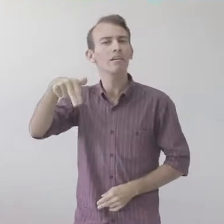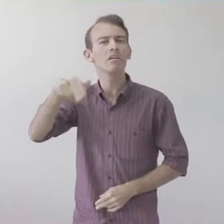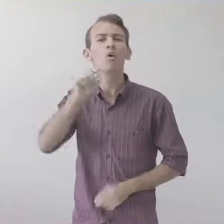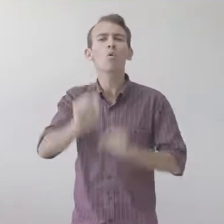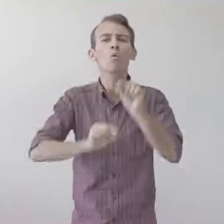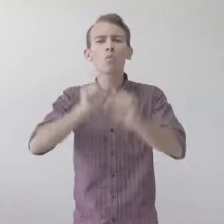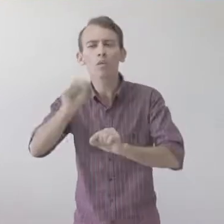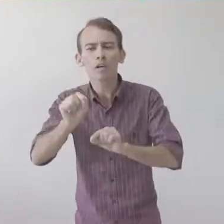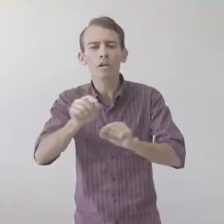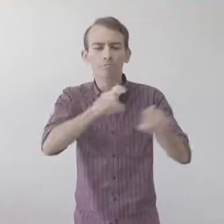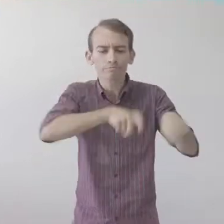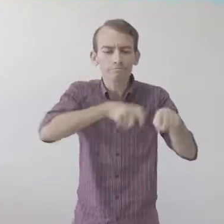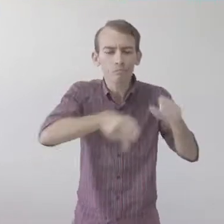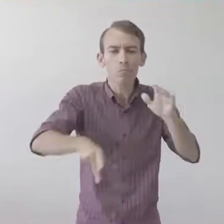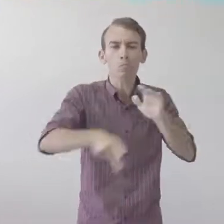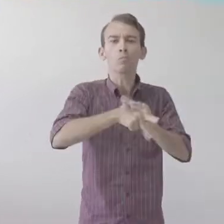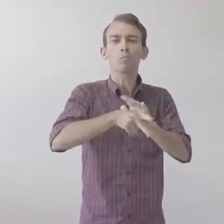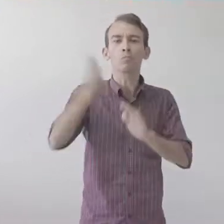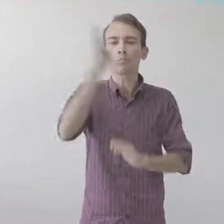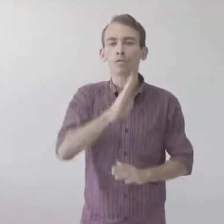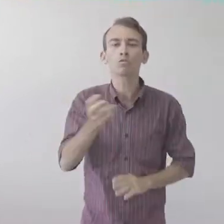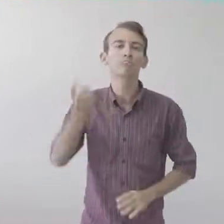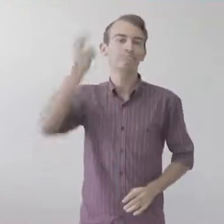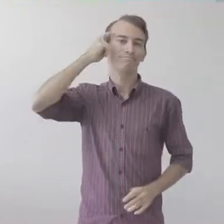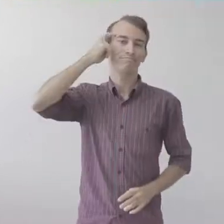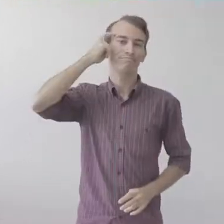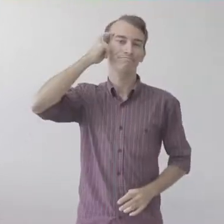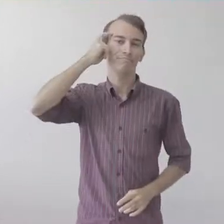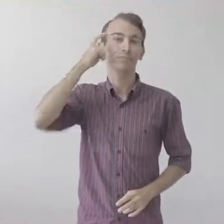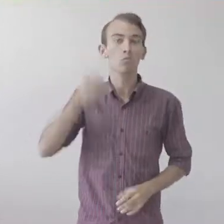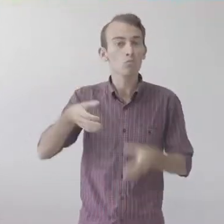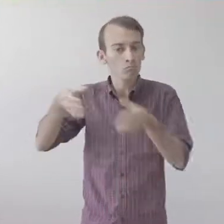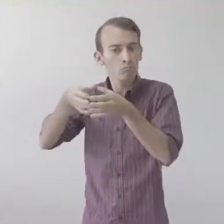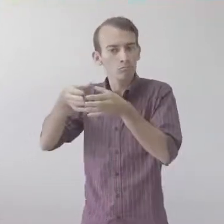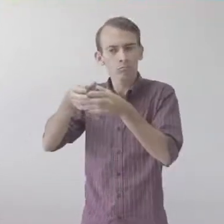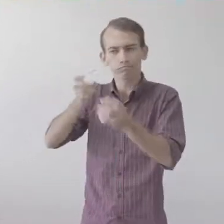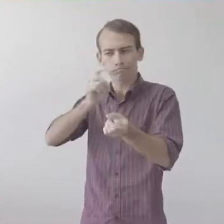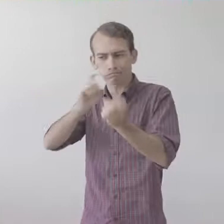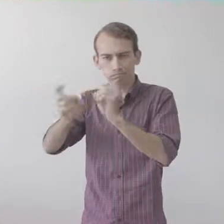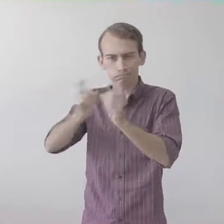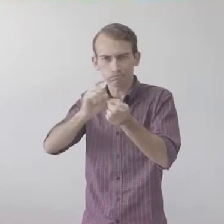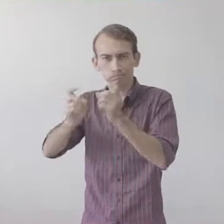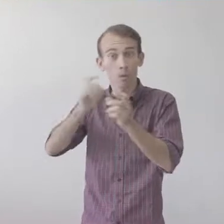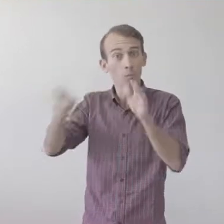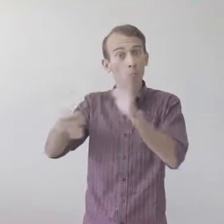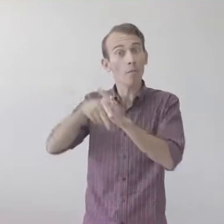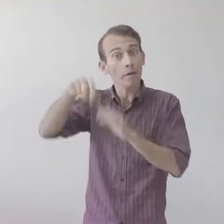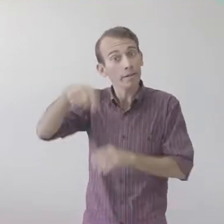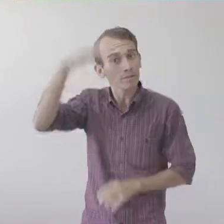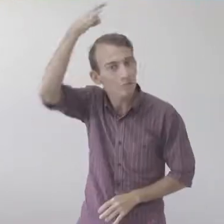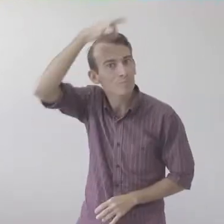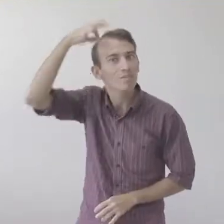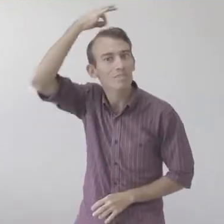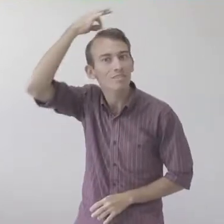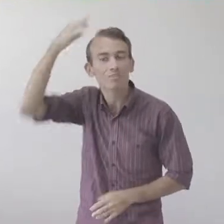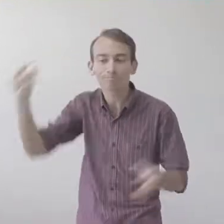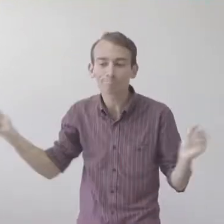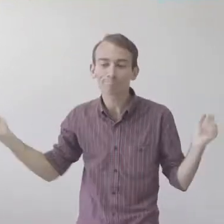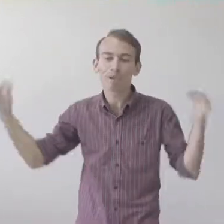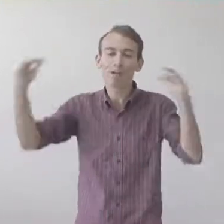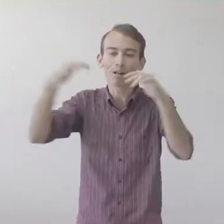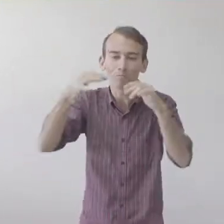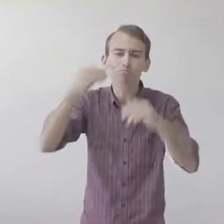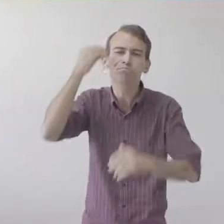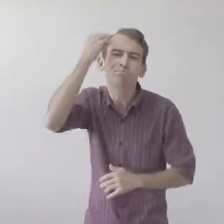particulares do patrimônio natural e para marcar essa data um grupo de rppn estas capixabas se reuniu para compartilhar experiências